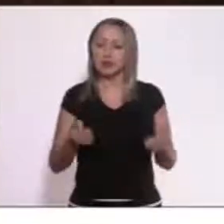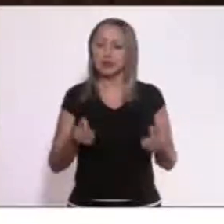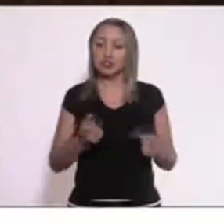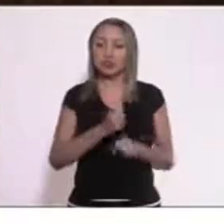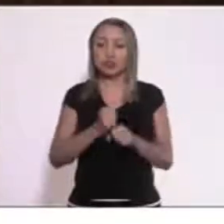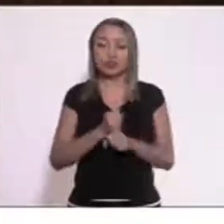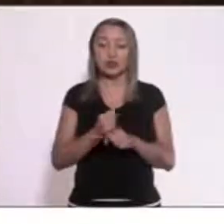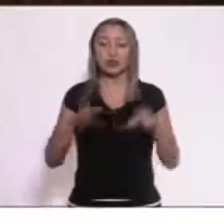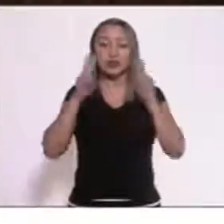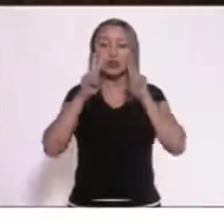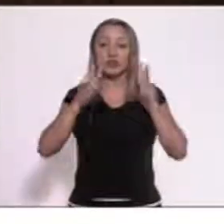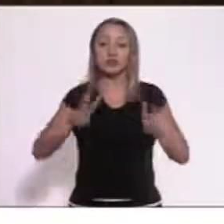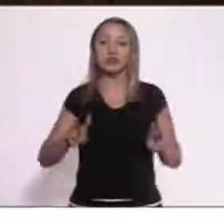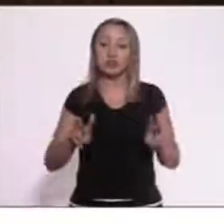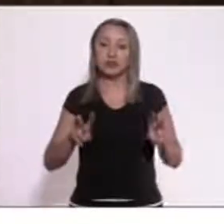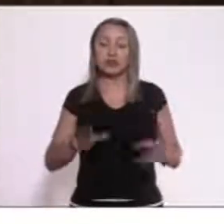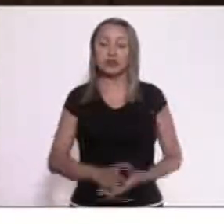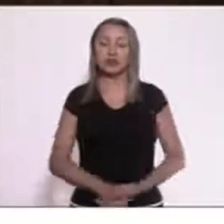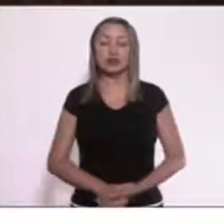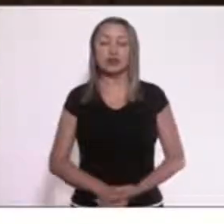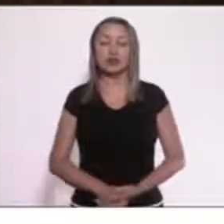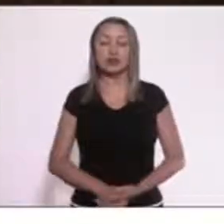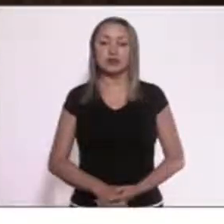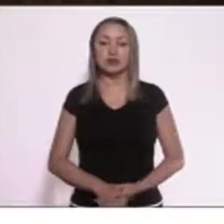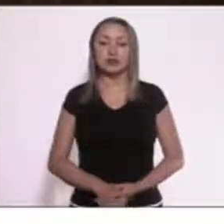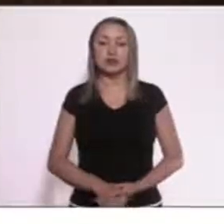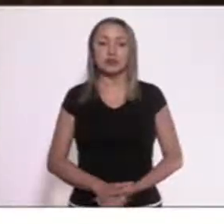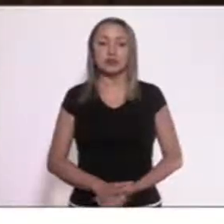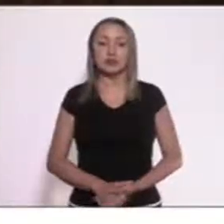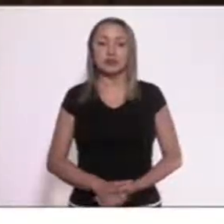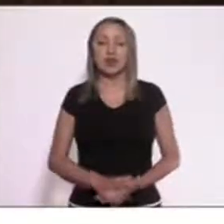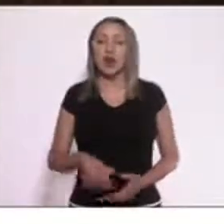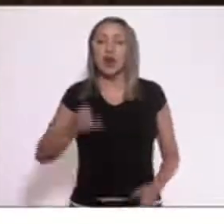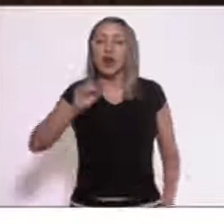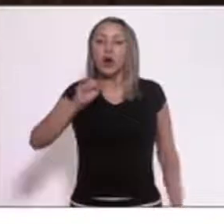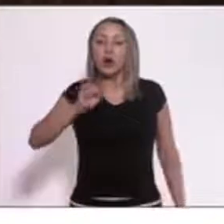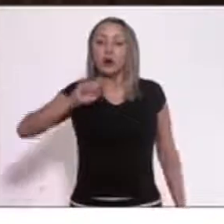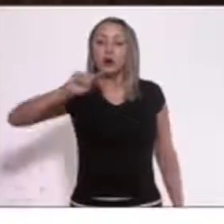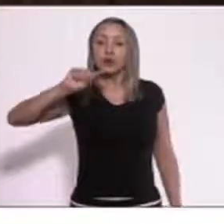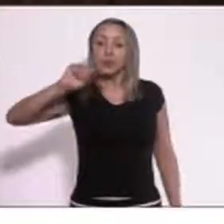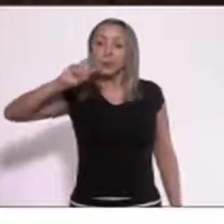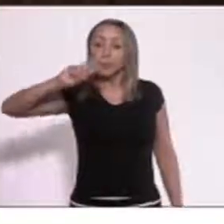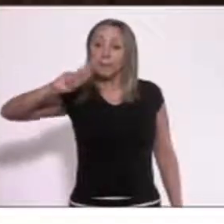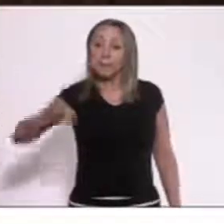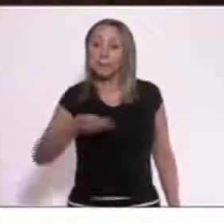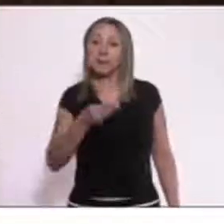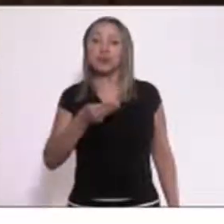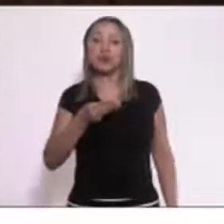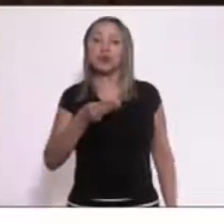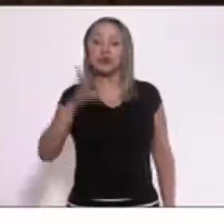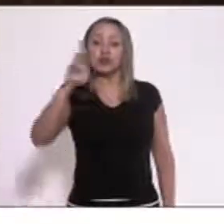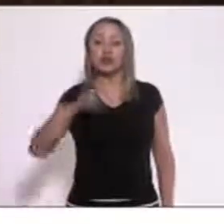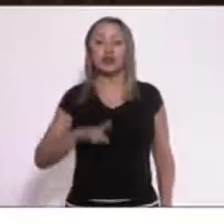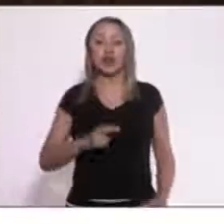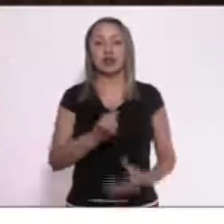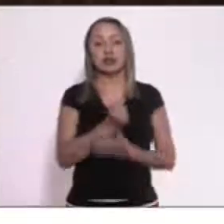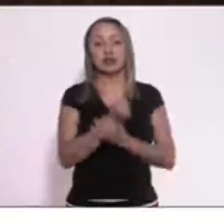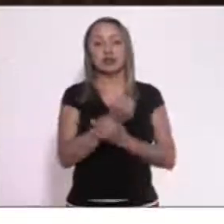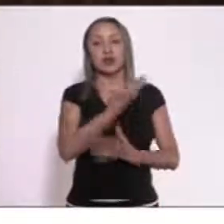estamos assistindo, o que é que nós estamos vendo? Aplicou até agora 8 bilhões de reais em segurança pública,